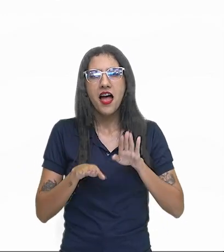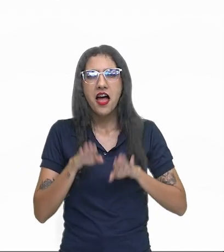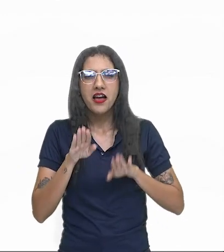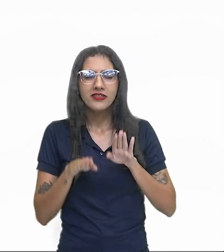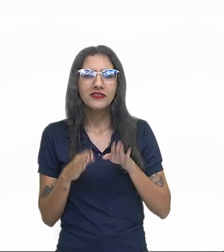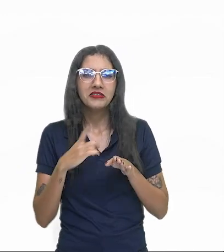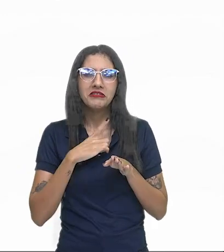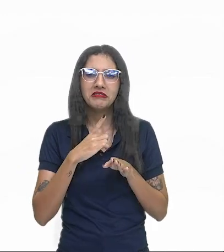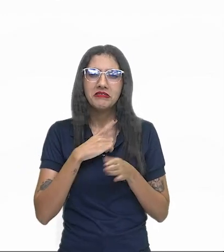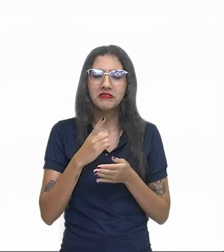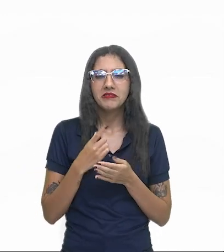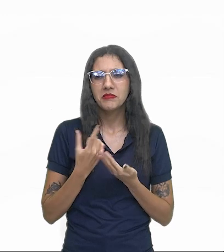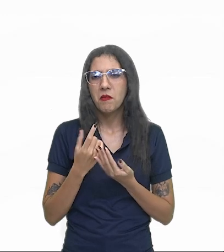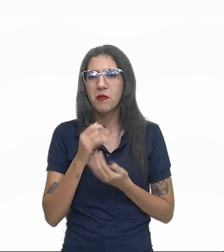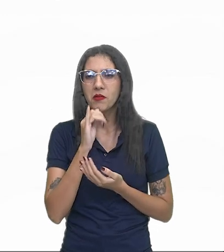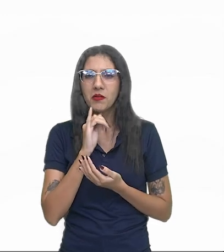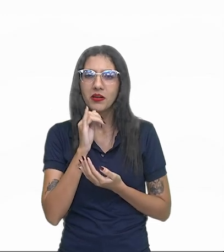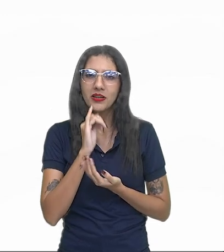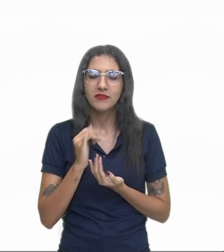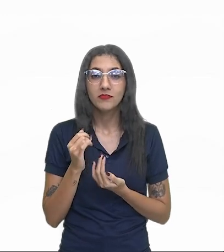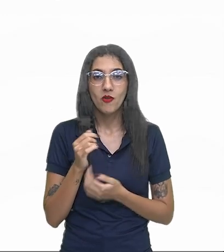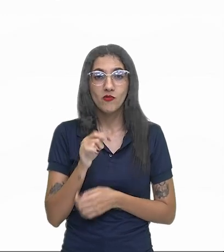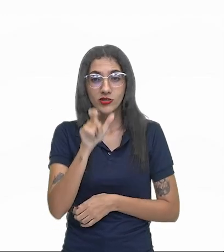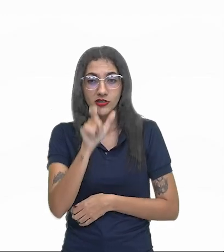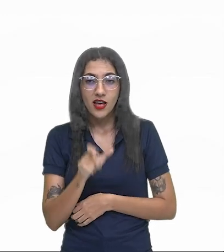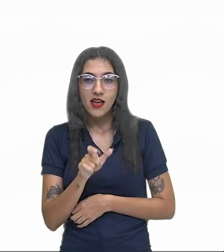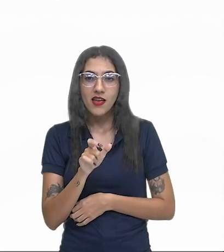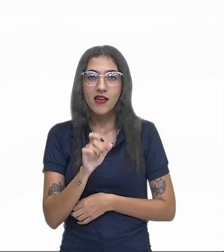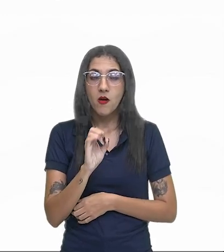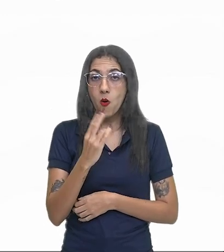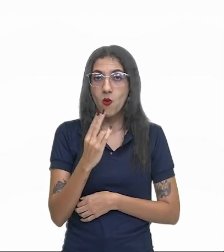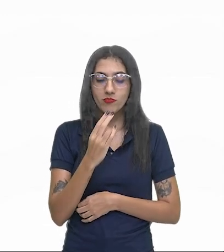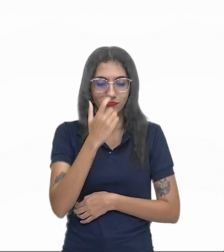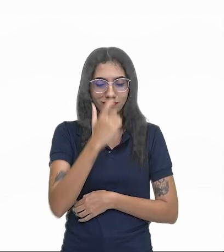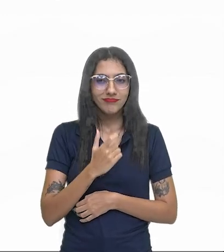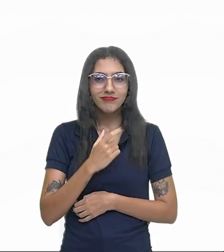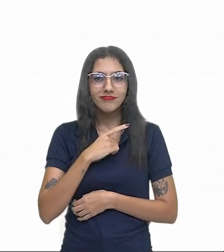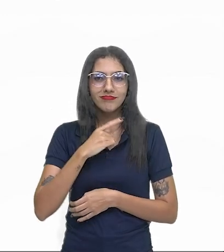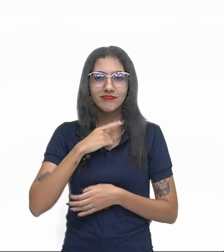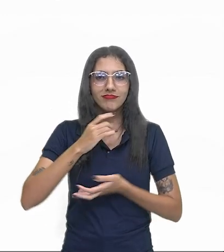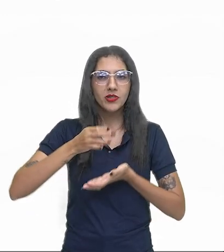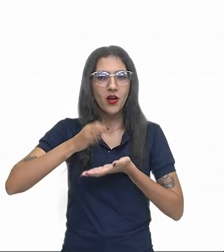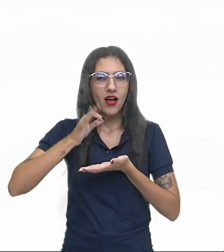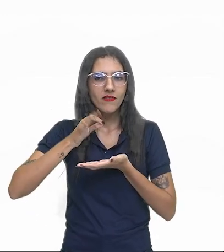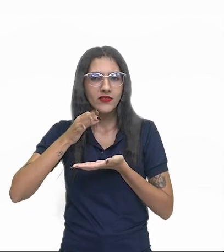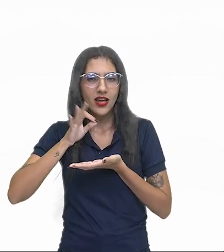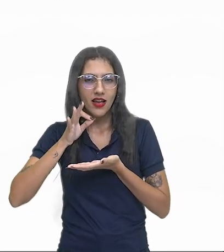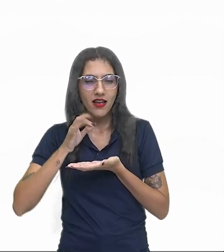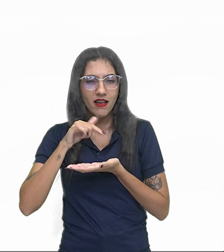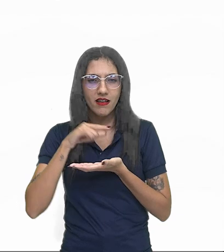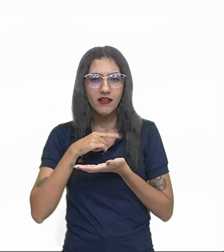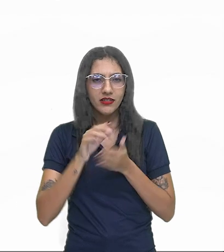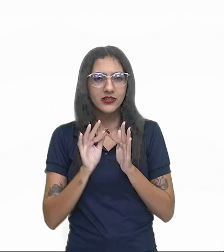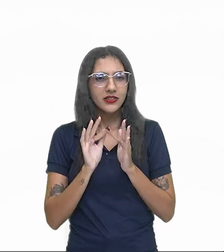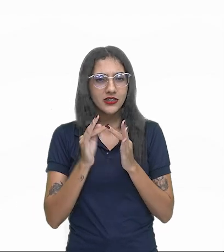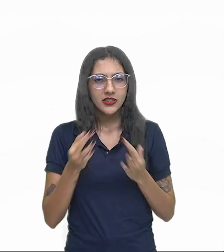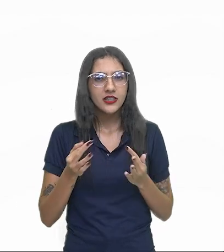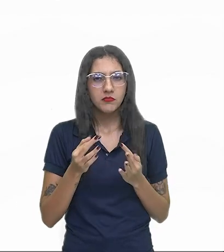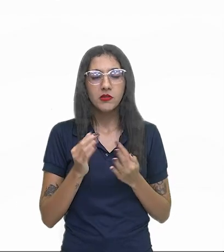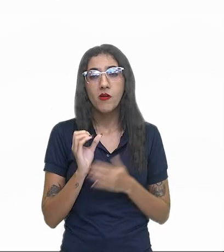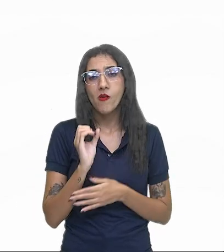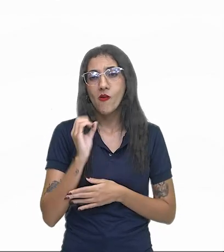da pessoa, no caso você ou eu, que estamos bebendo a esse cafezinho, né? Ou